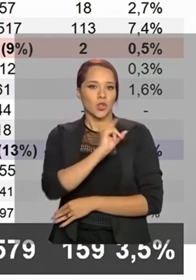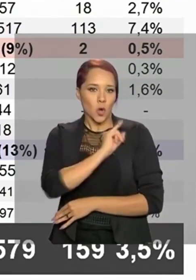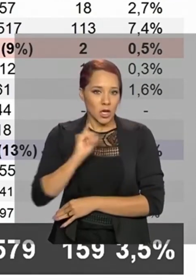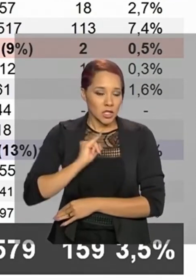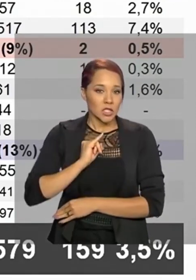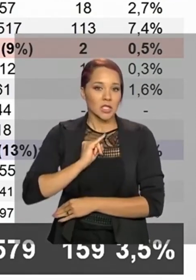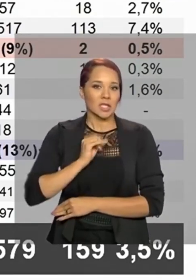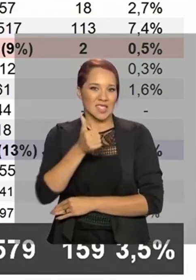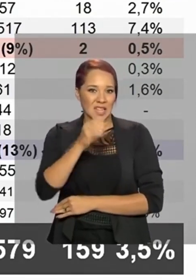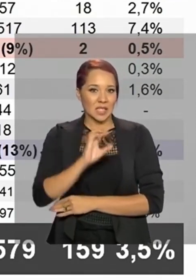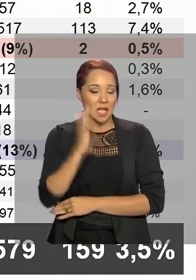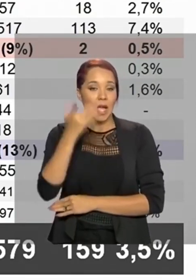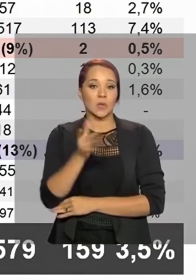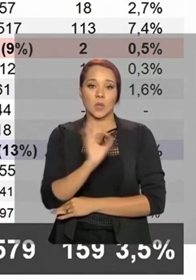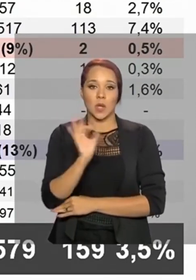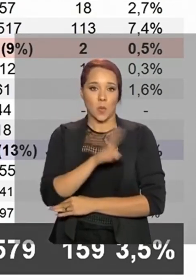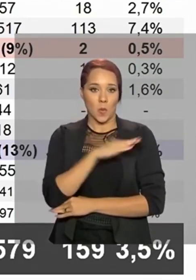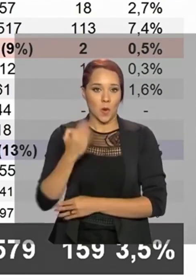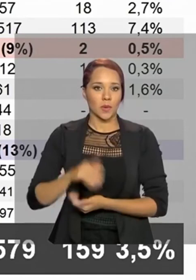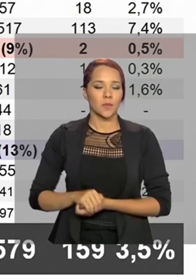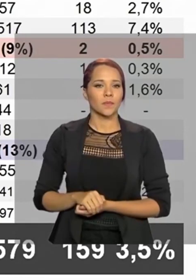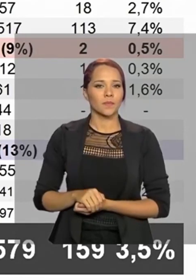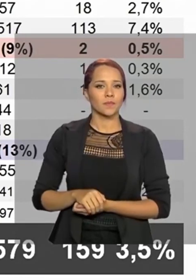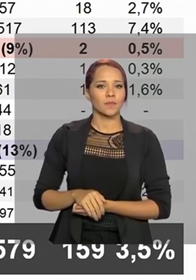óbito. Região Nordeste,